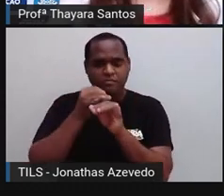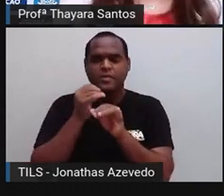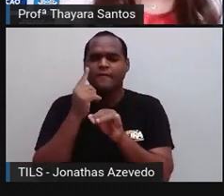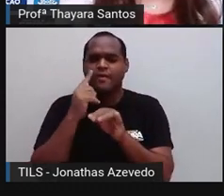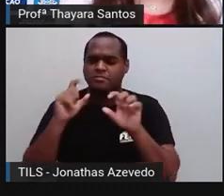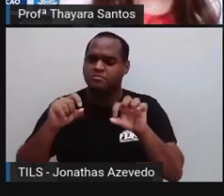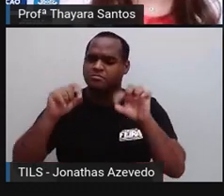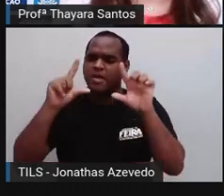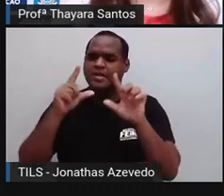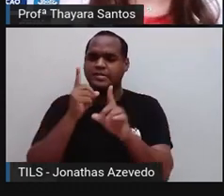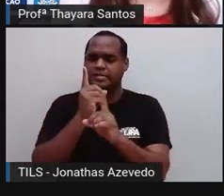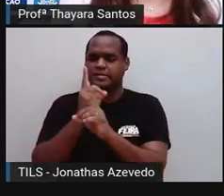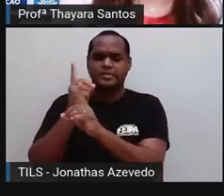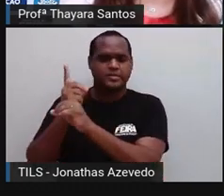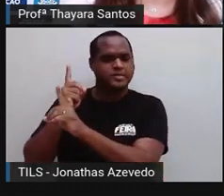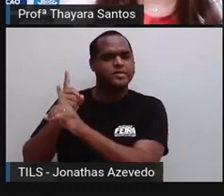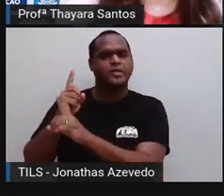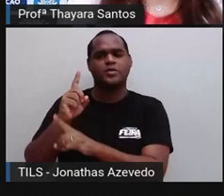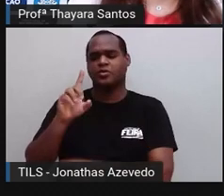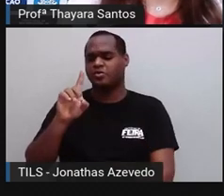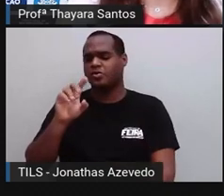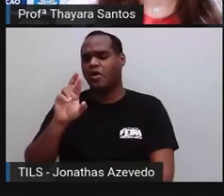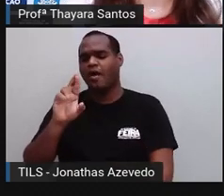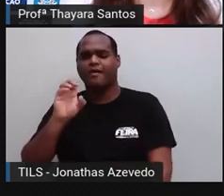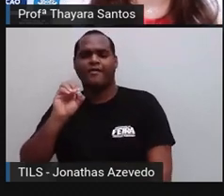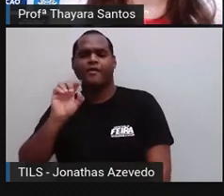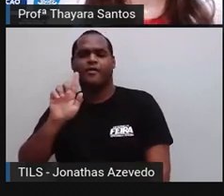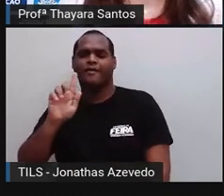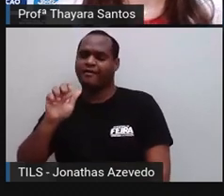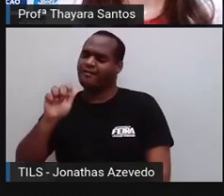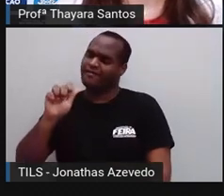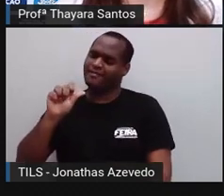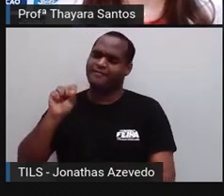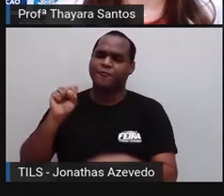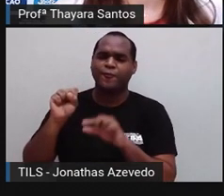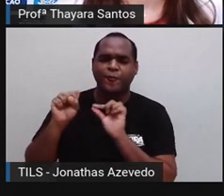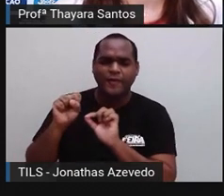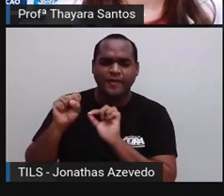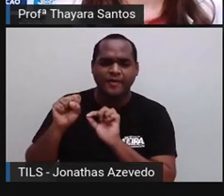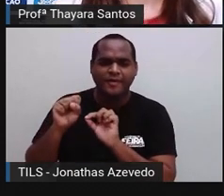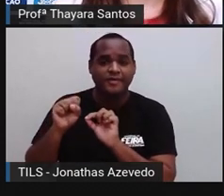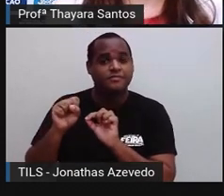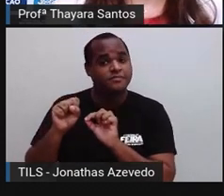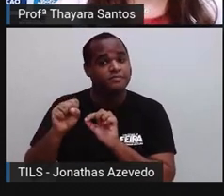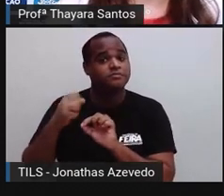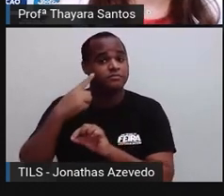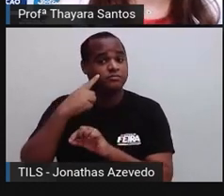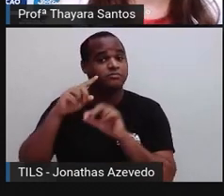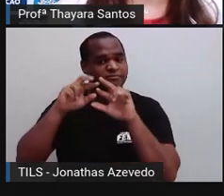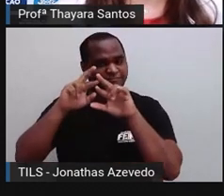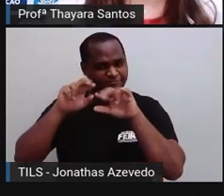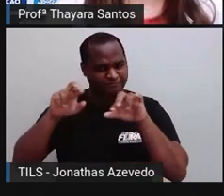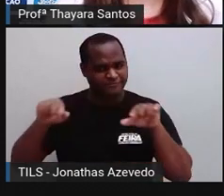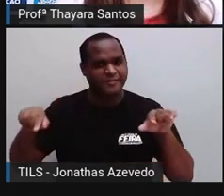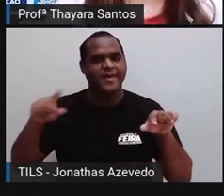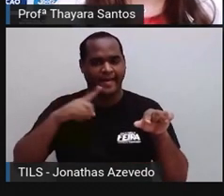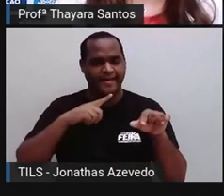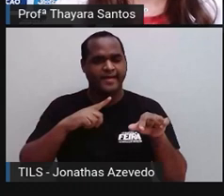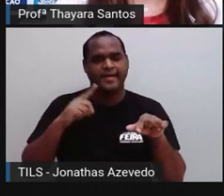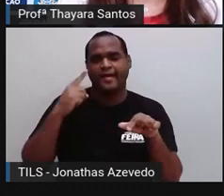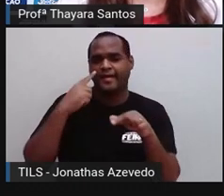gente encontra descrevendo o que são drogas? Então, drogas, de acordo com a